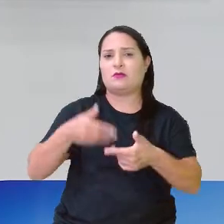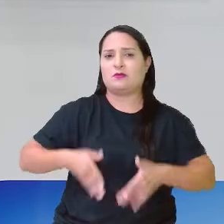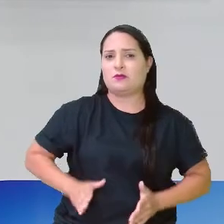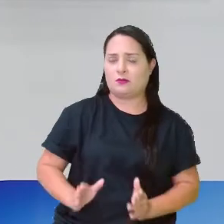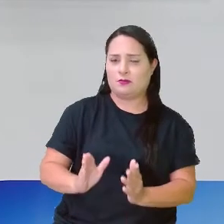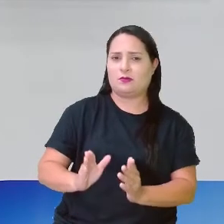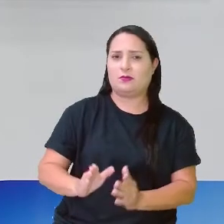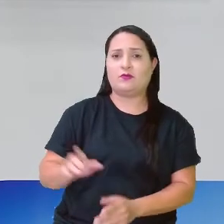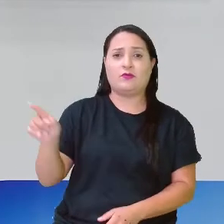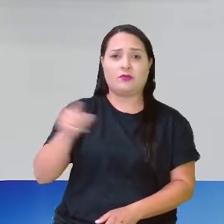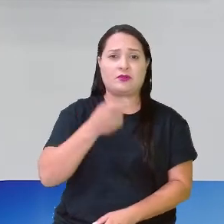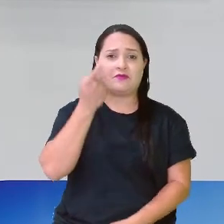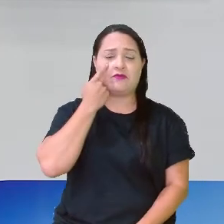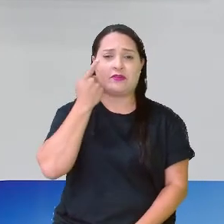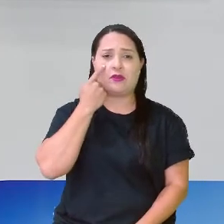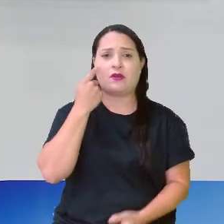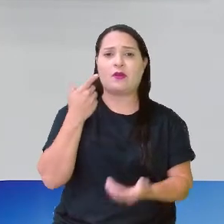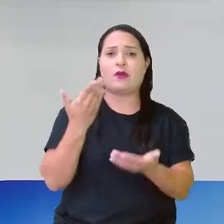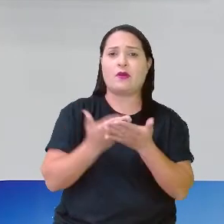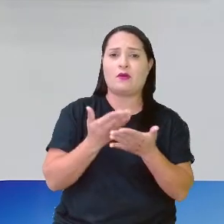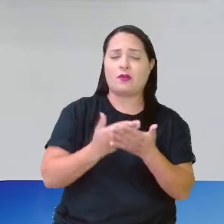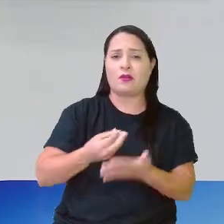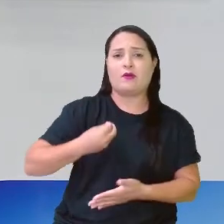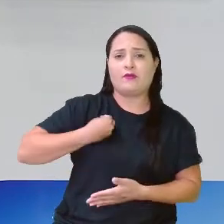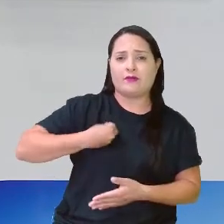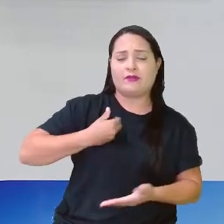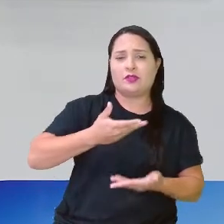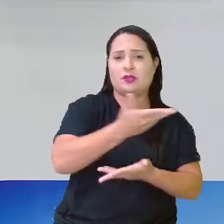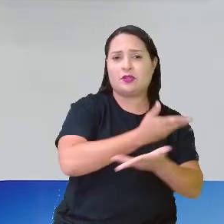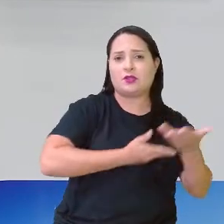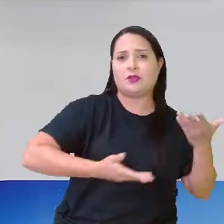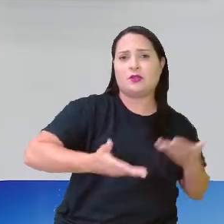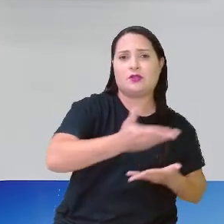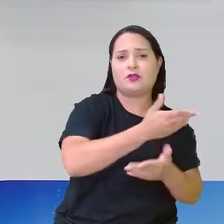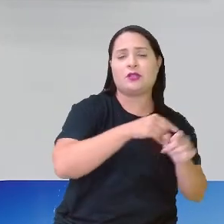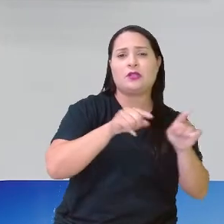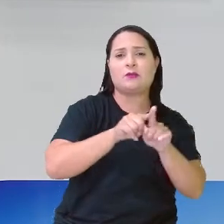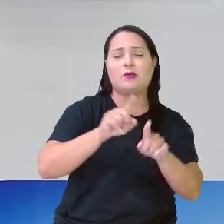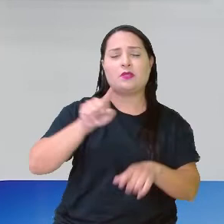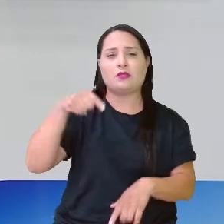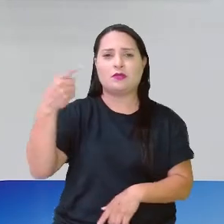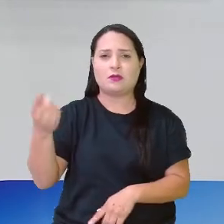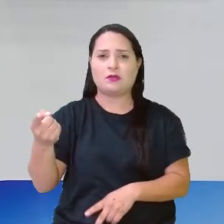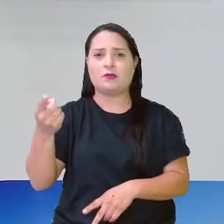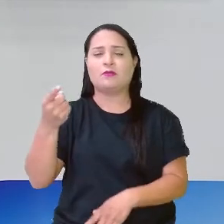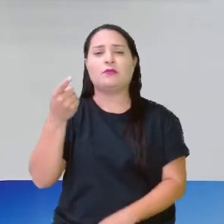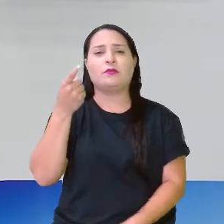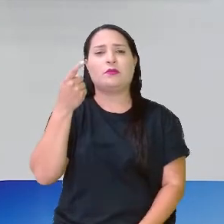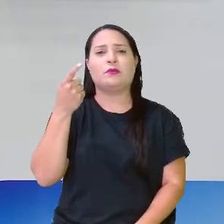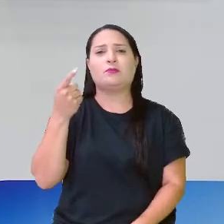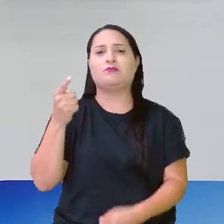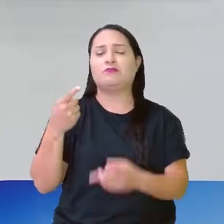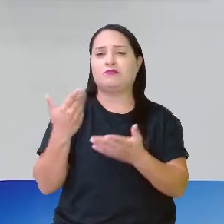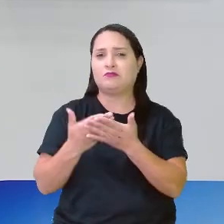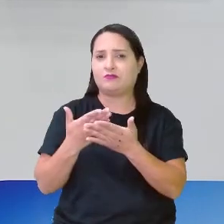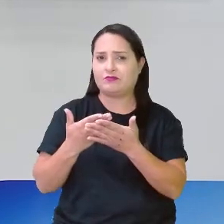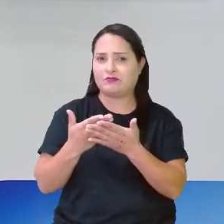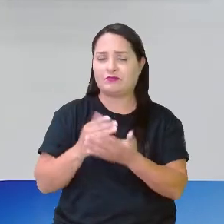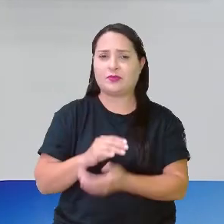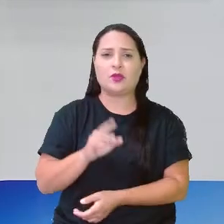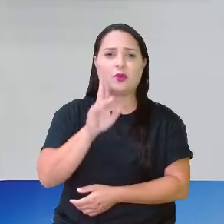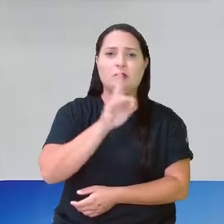aí tanto assistir a aula ao vivo e interagir, como conferir depois no repositório, tá bom? Vejam aí, não